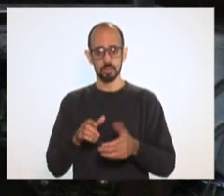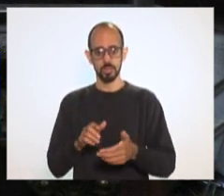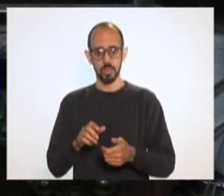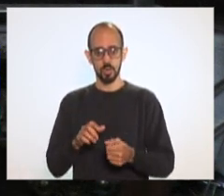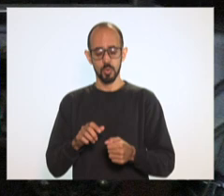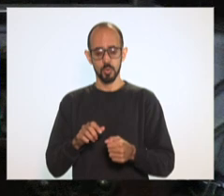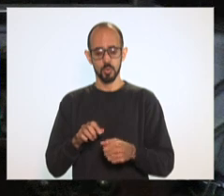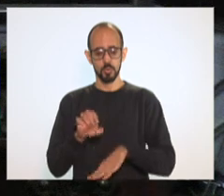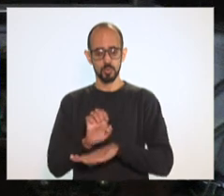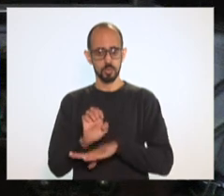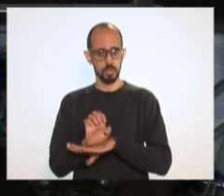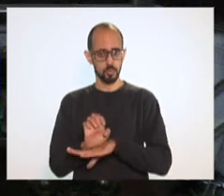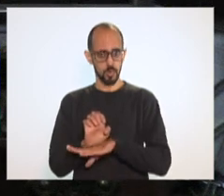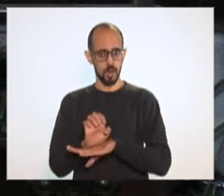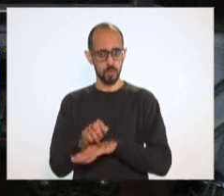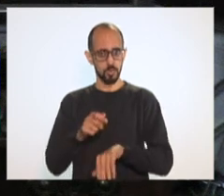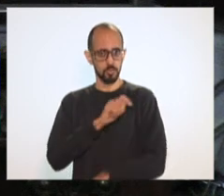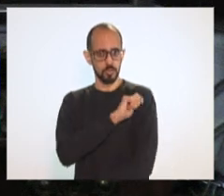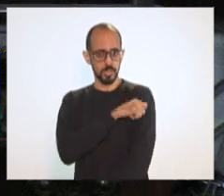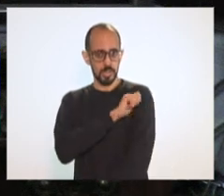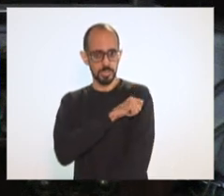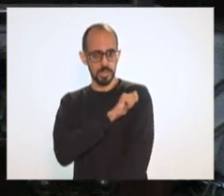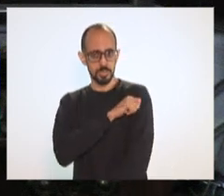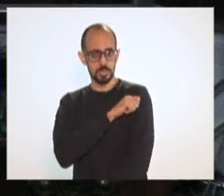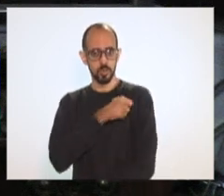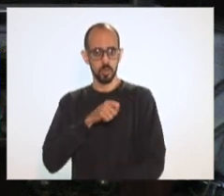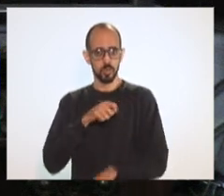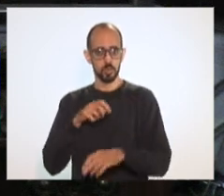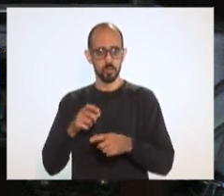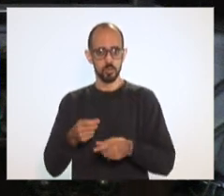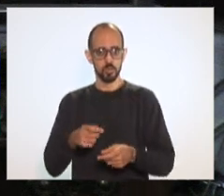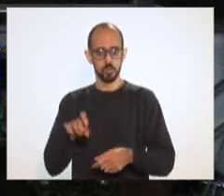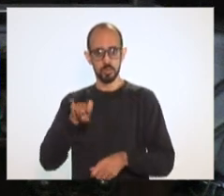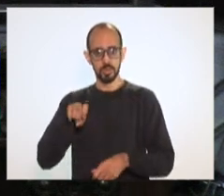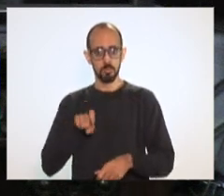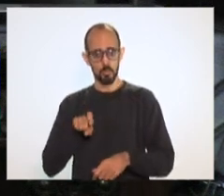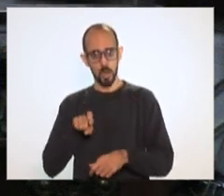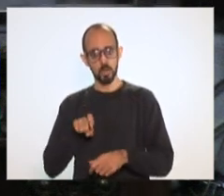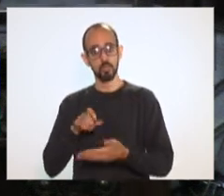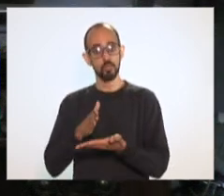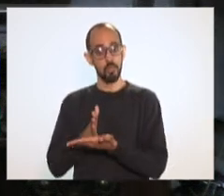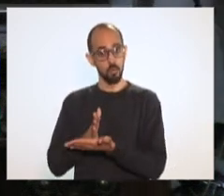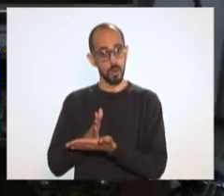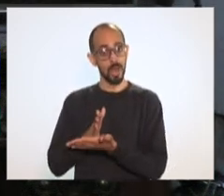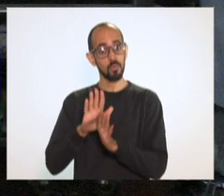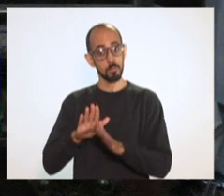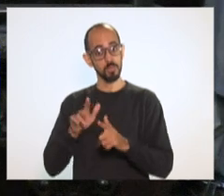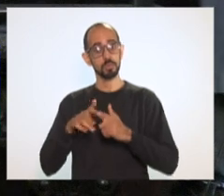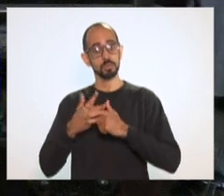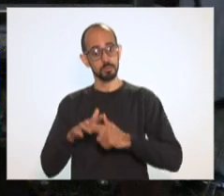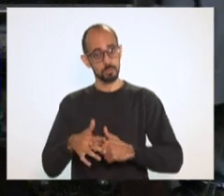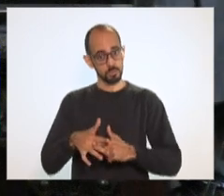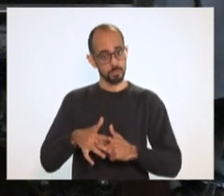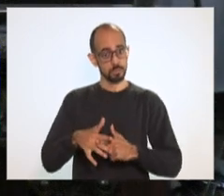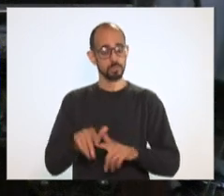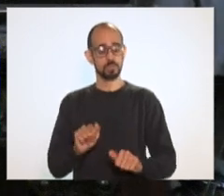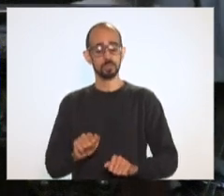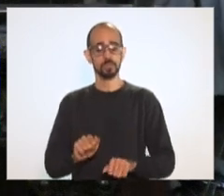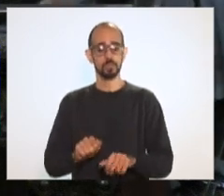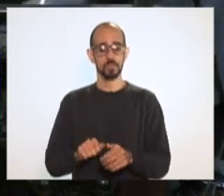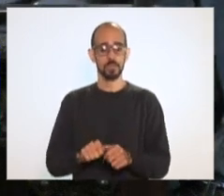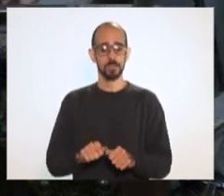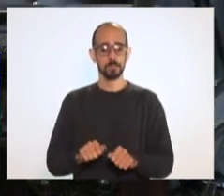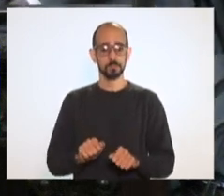e fiscalização dos tributos favorável, com emendas. E de orçamento, finanças, fiscalização financeira e controle